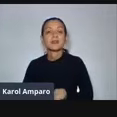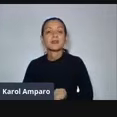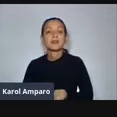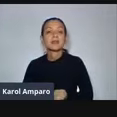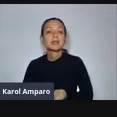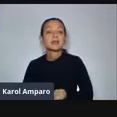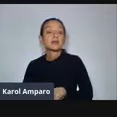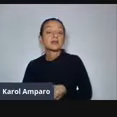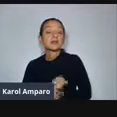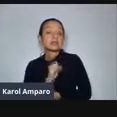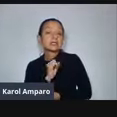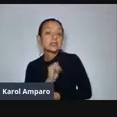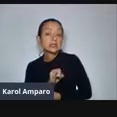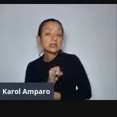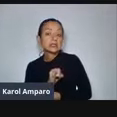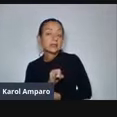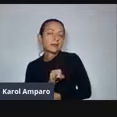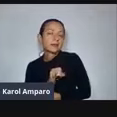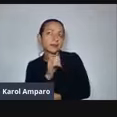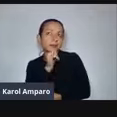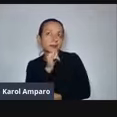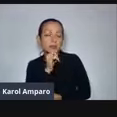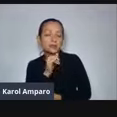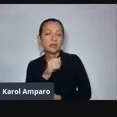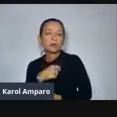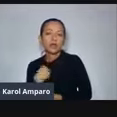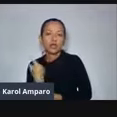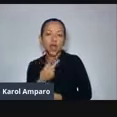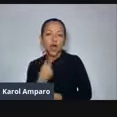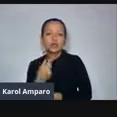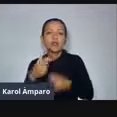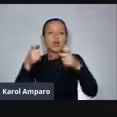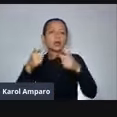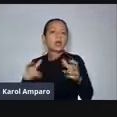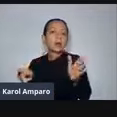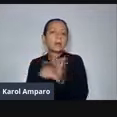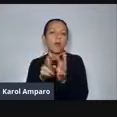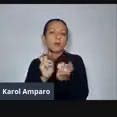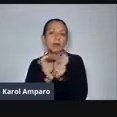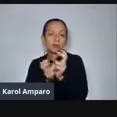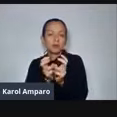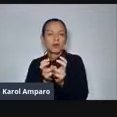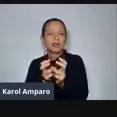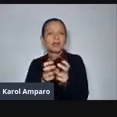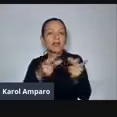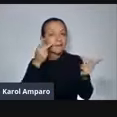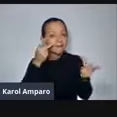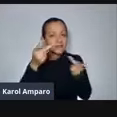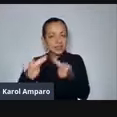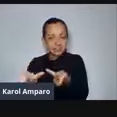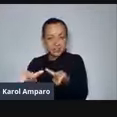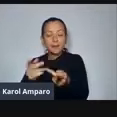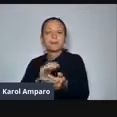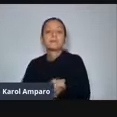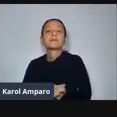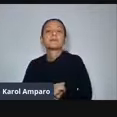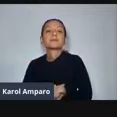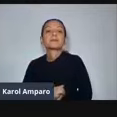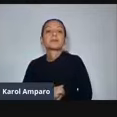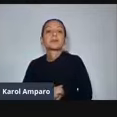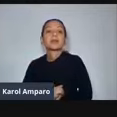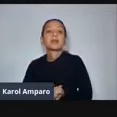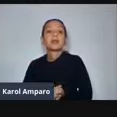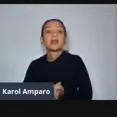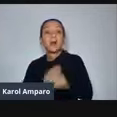ao visitarmos a academia, um grupo de trabalho, de capoeira, de um amigo, e realmente daquela